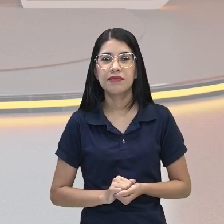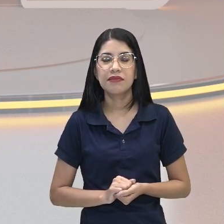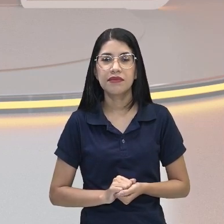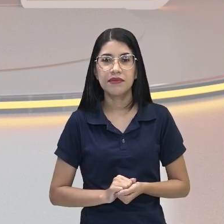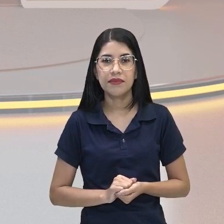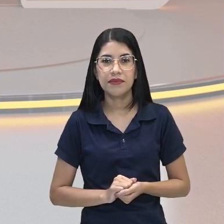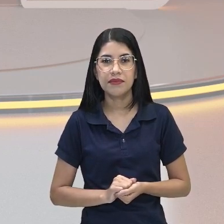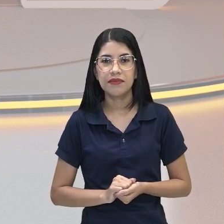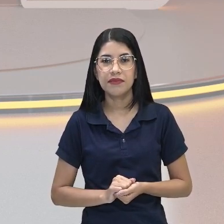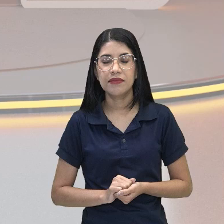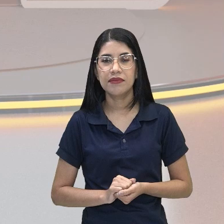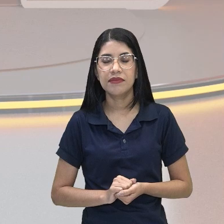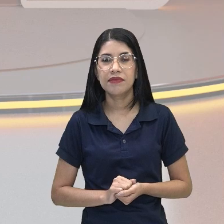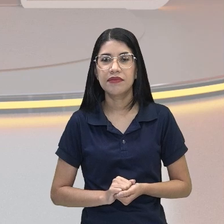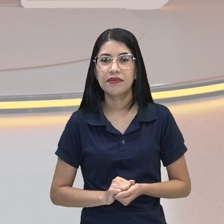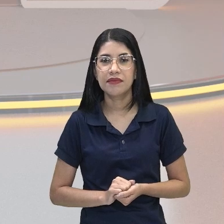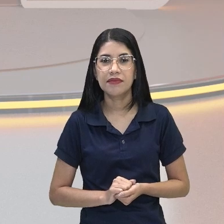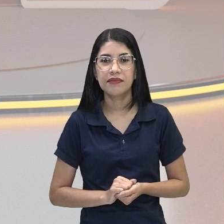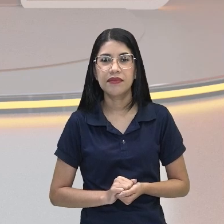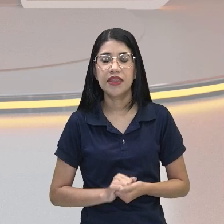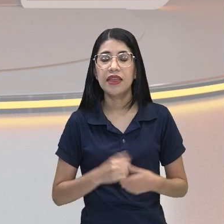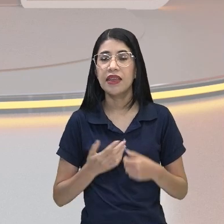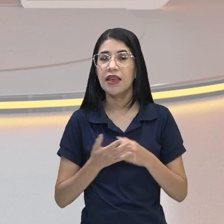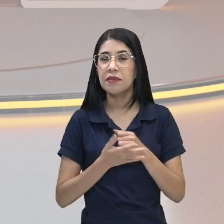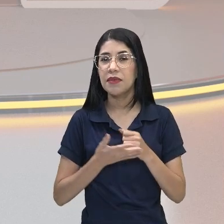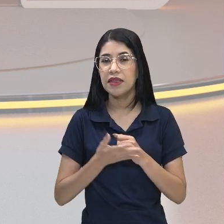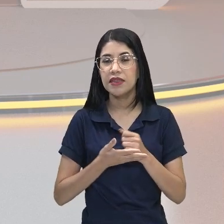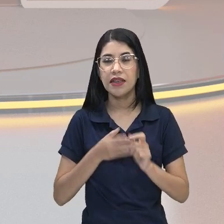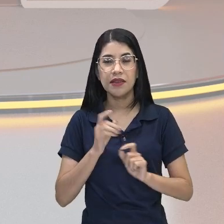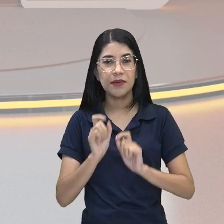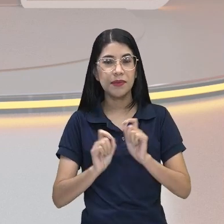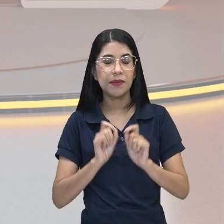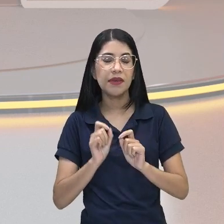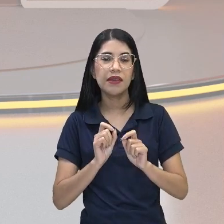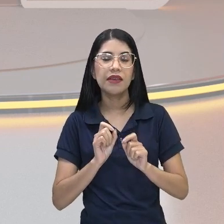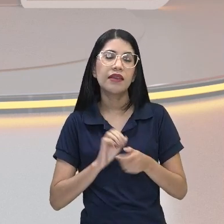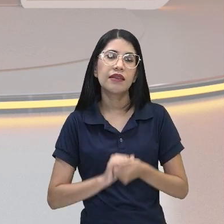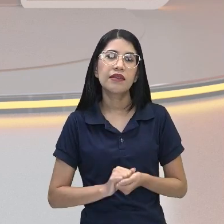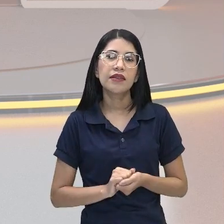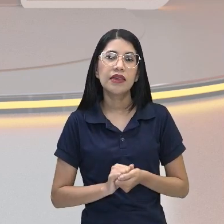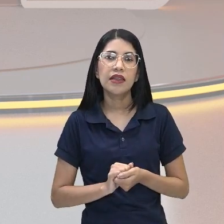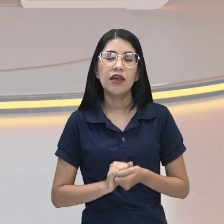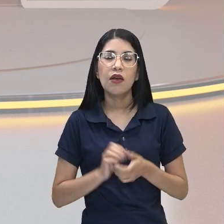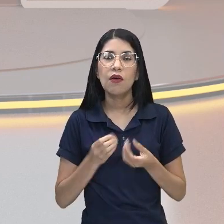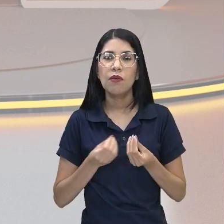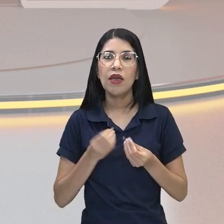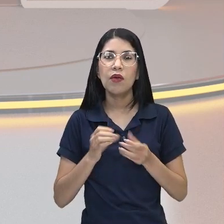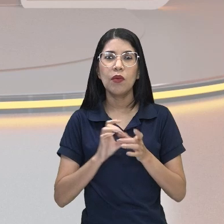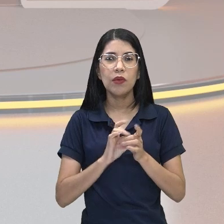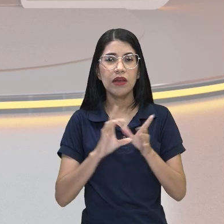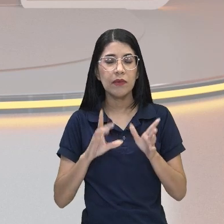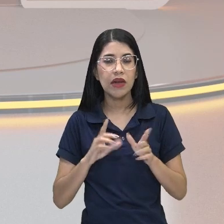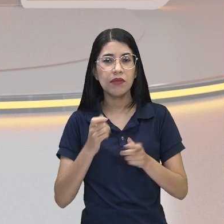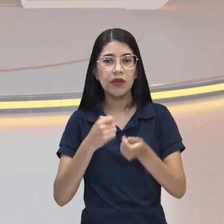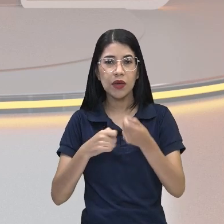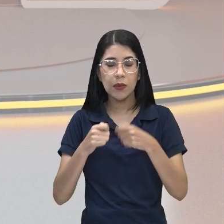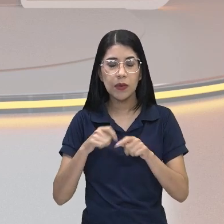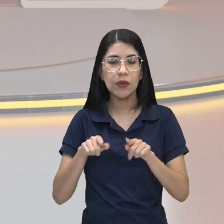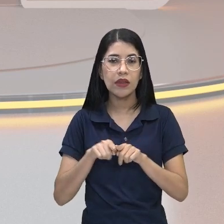keynesianismo, que baseia-se em princípios do liberalismo econômico